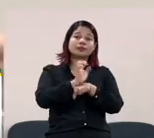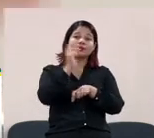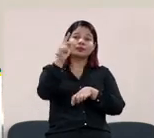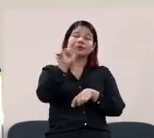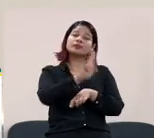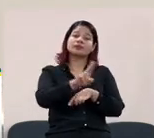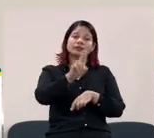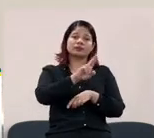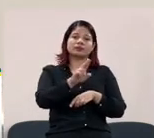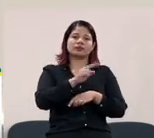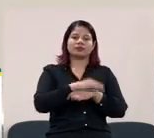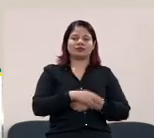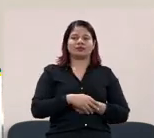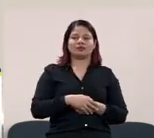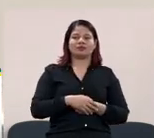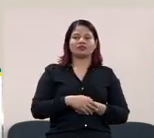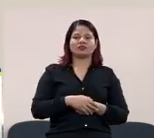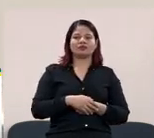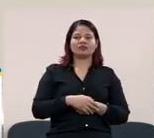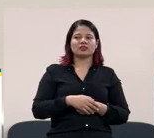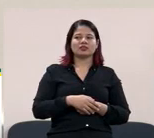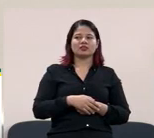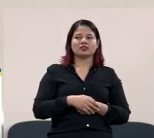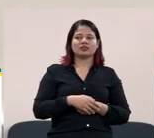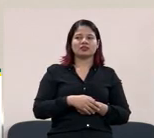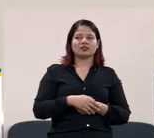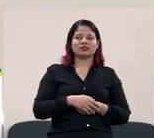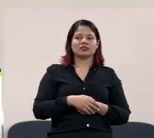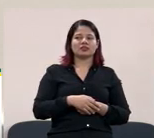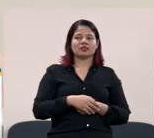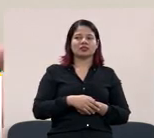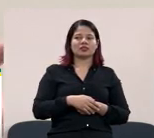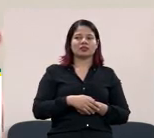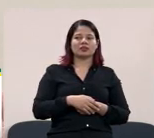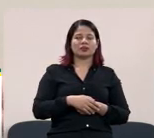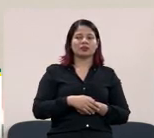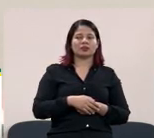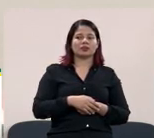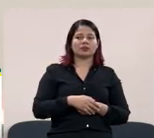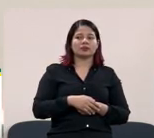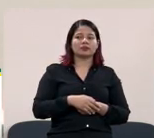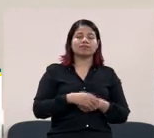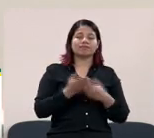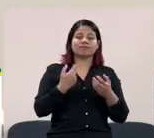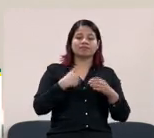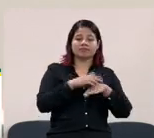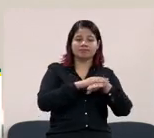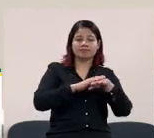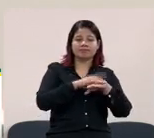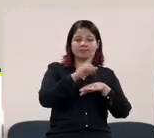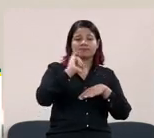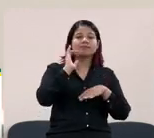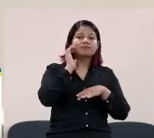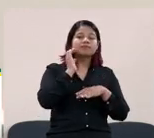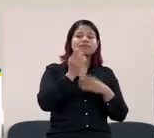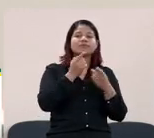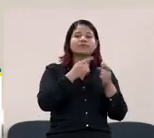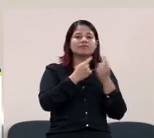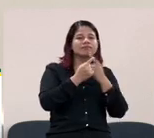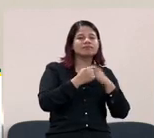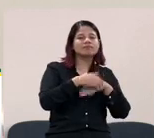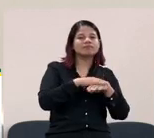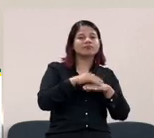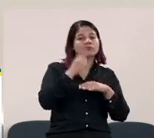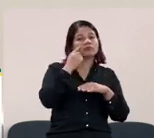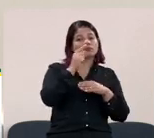do nobre deputado Jaci, e que, com certeza, agora, com essa emenda de bancada, com a verticalização e